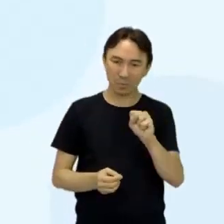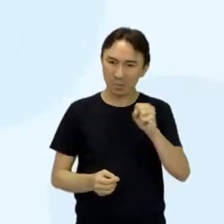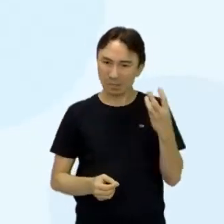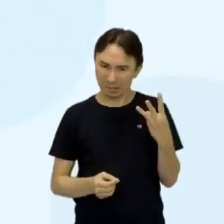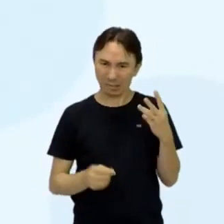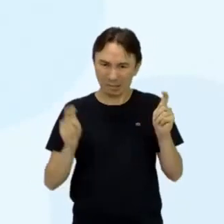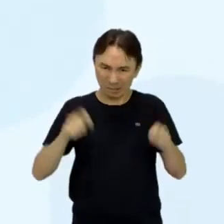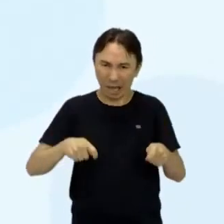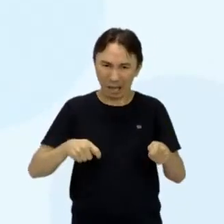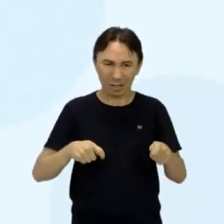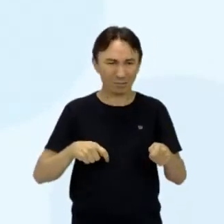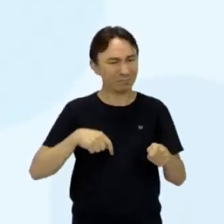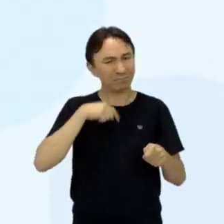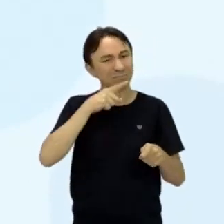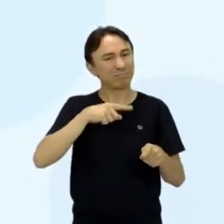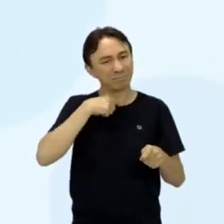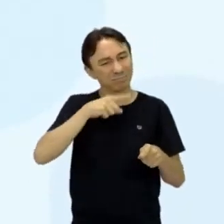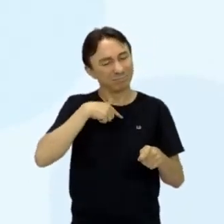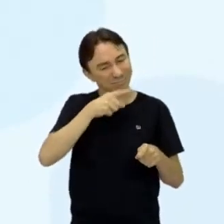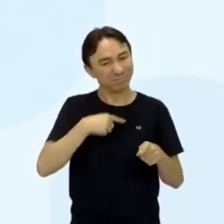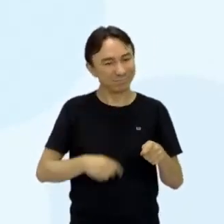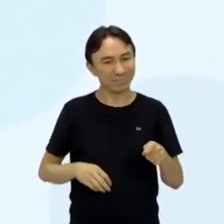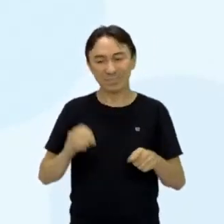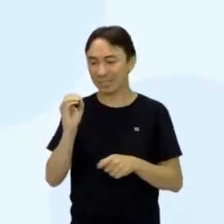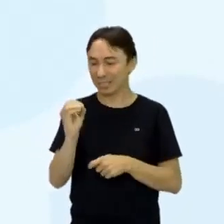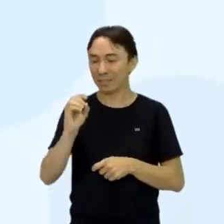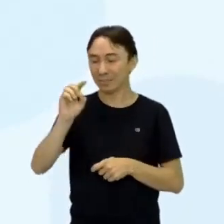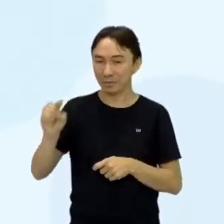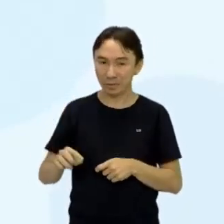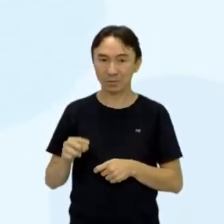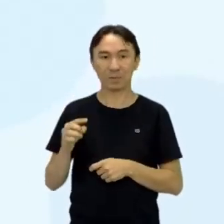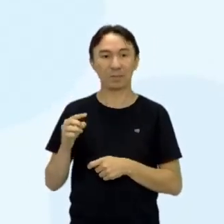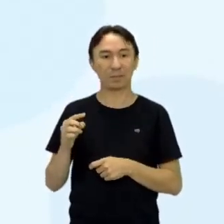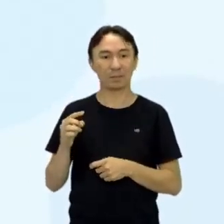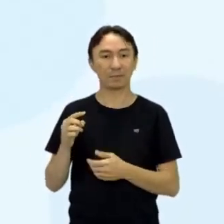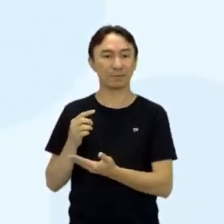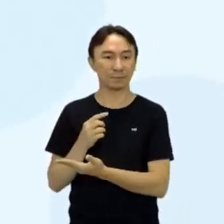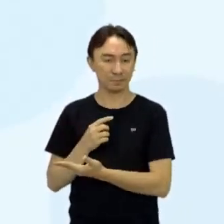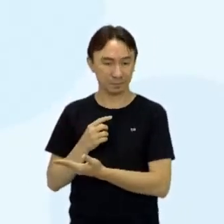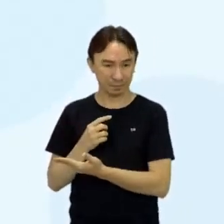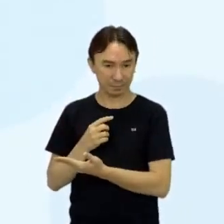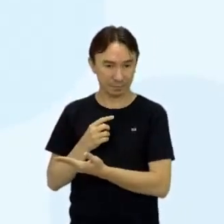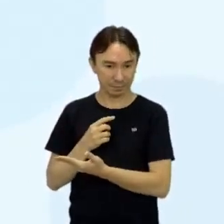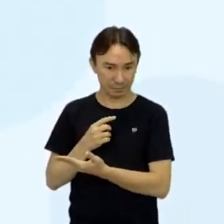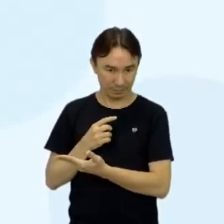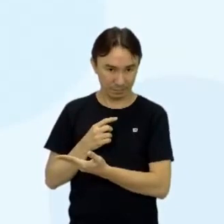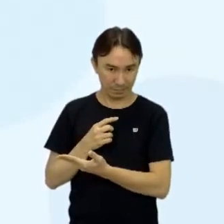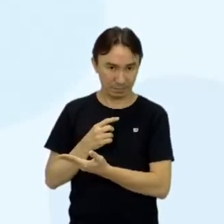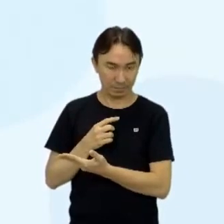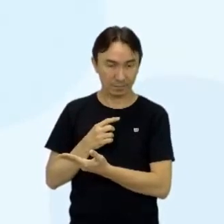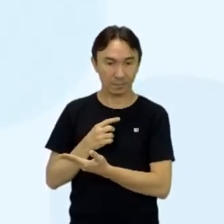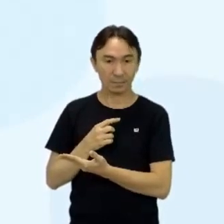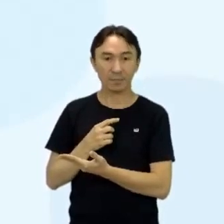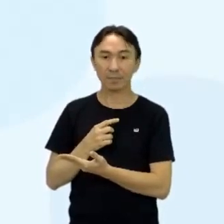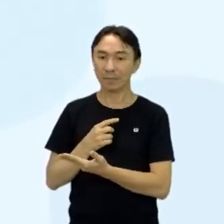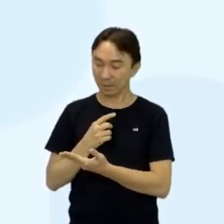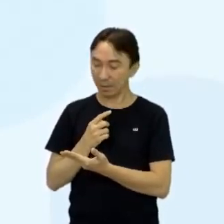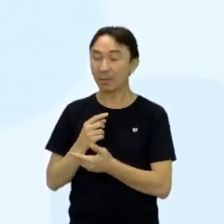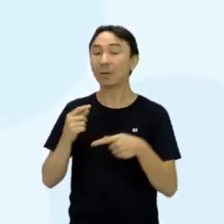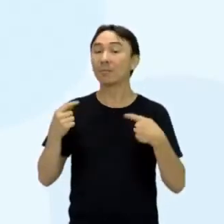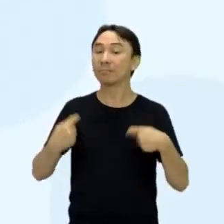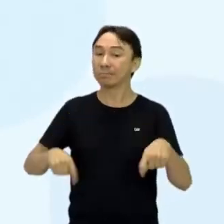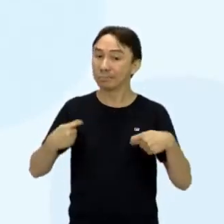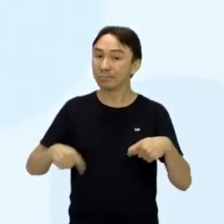você representa isso? Bota um 0, tá certo? 0 para dizer que não cabe e que você precisa